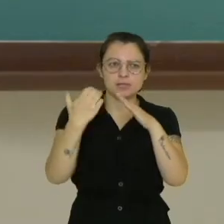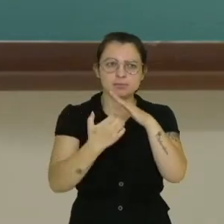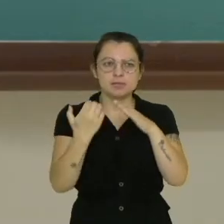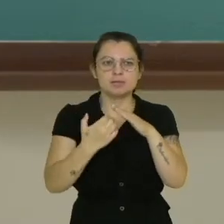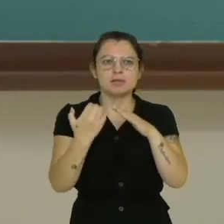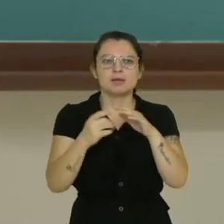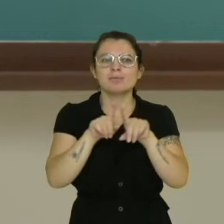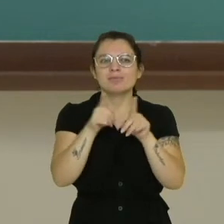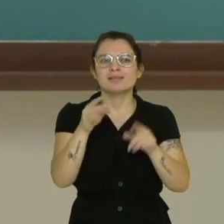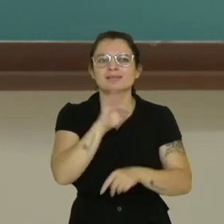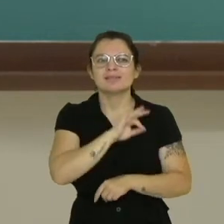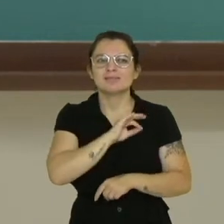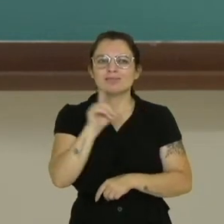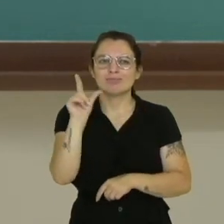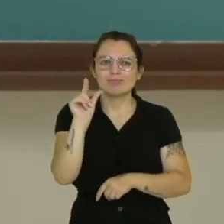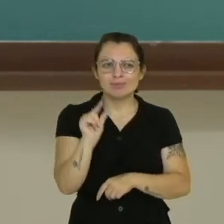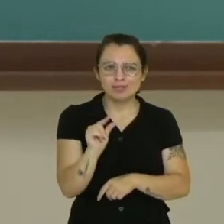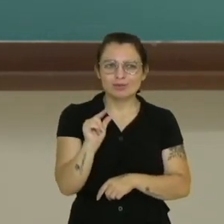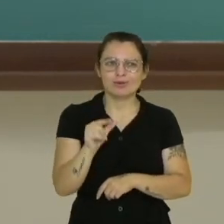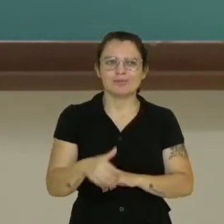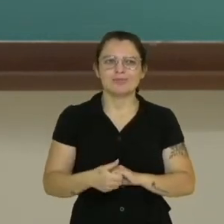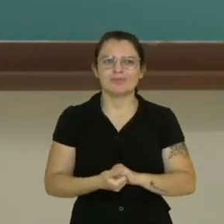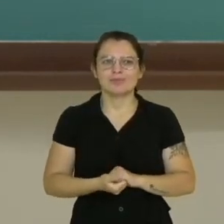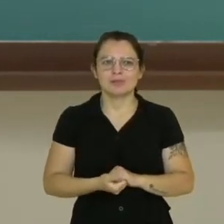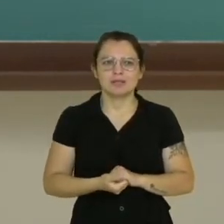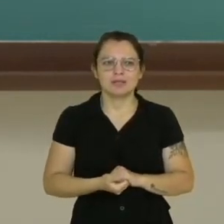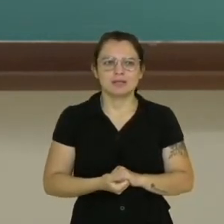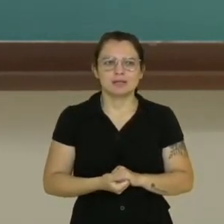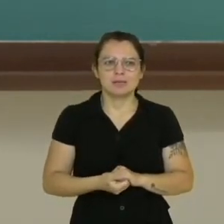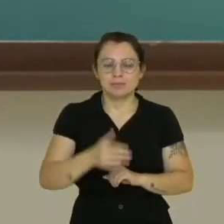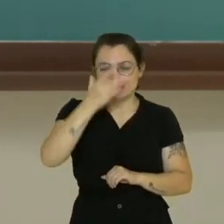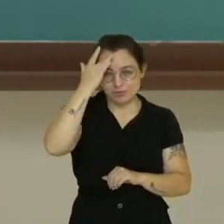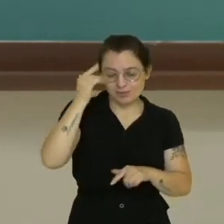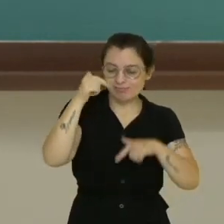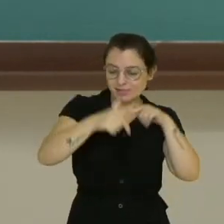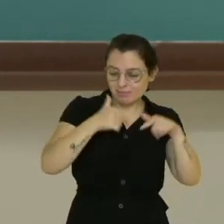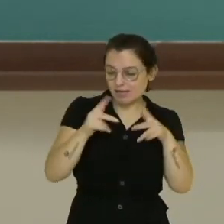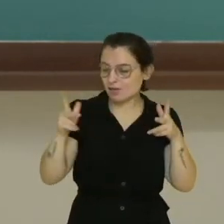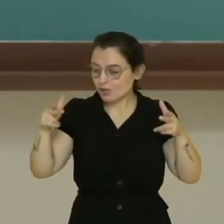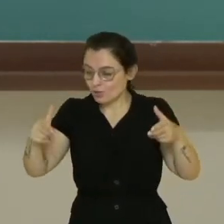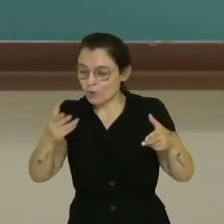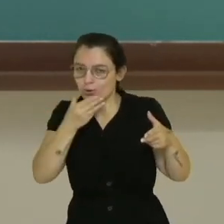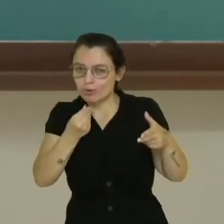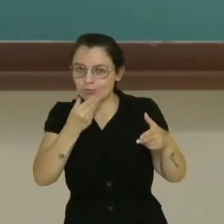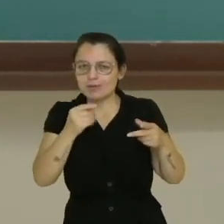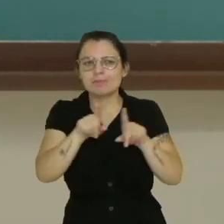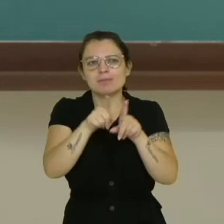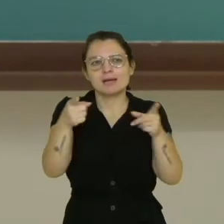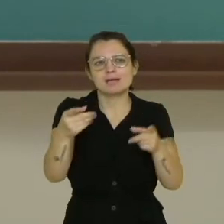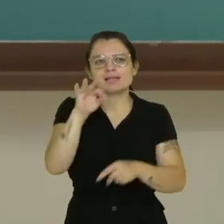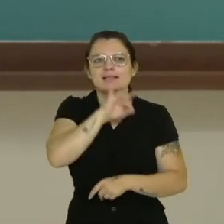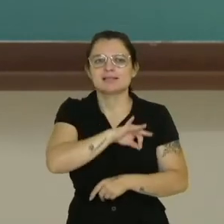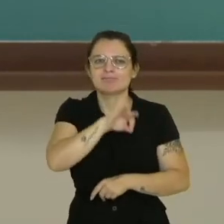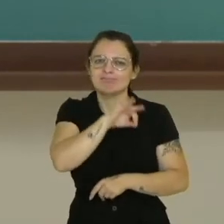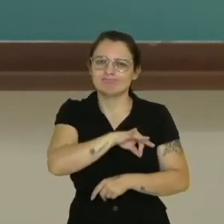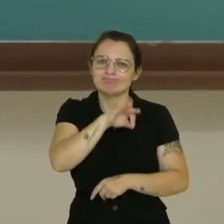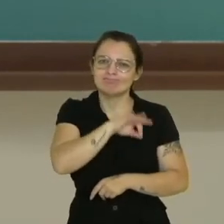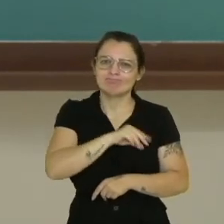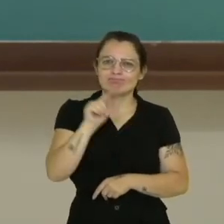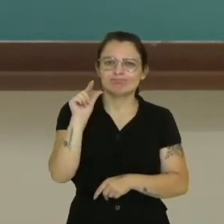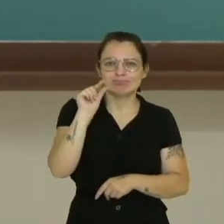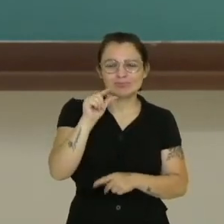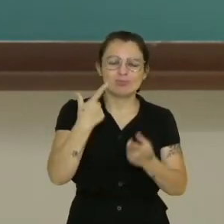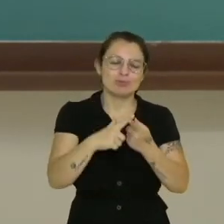atividade. Novamente, nós temos essa condição da mulher exercer uma mesma atividade laboral que um homem, mas pelo fato dela